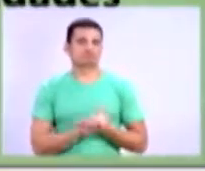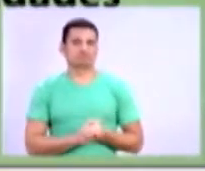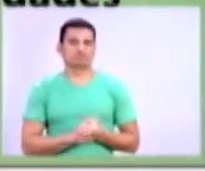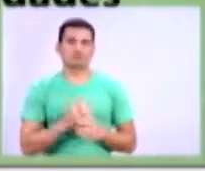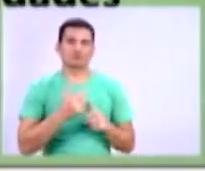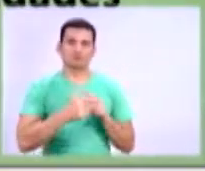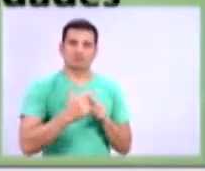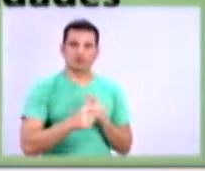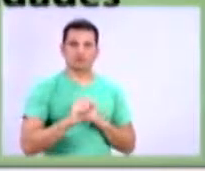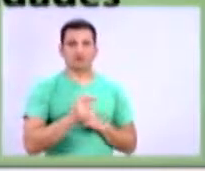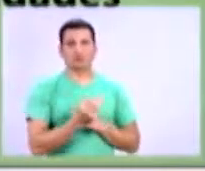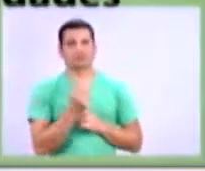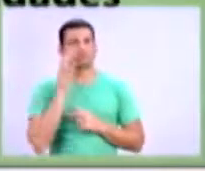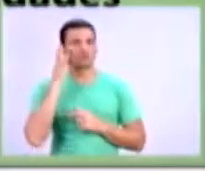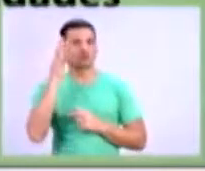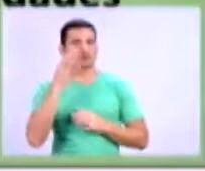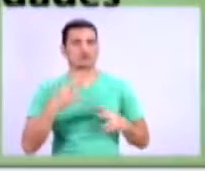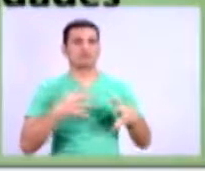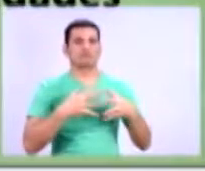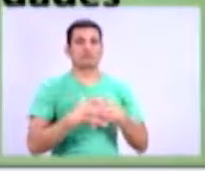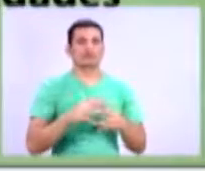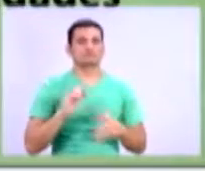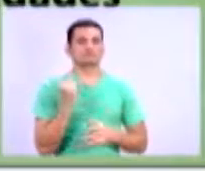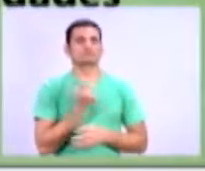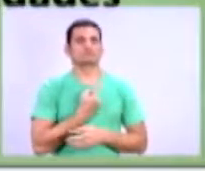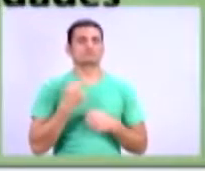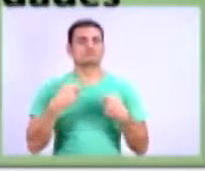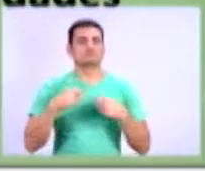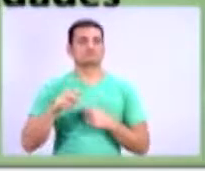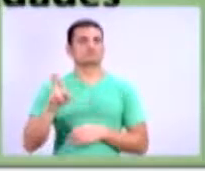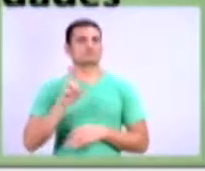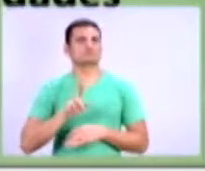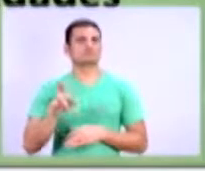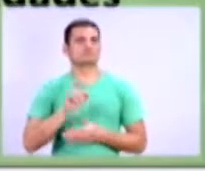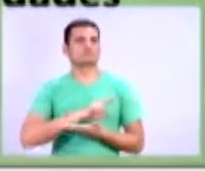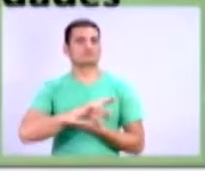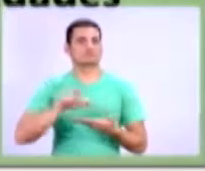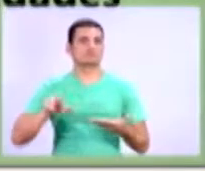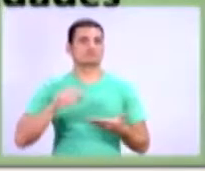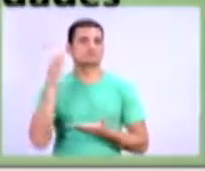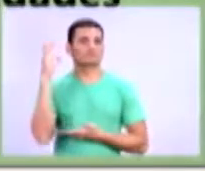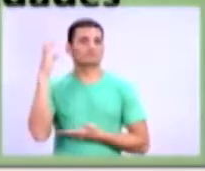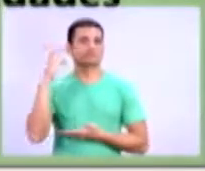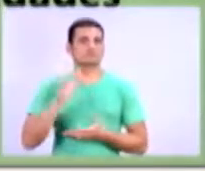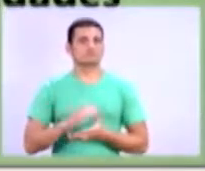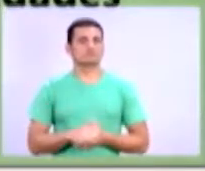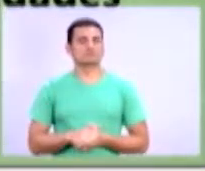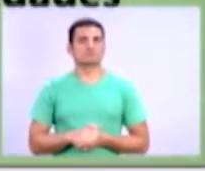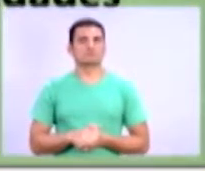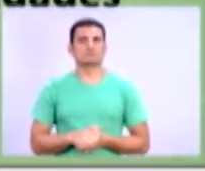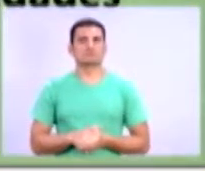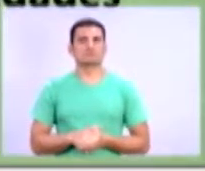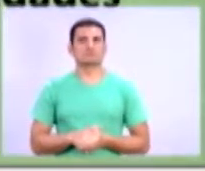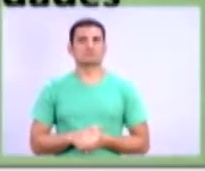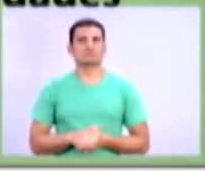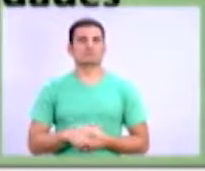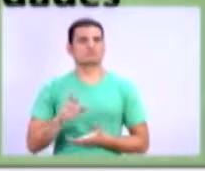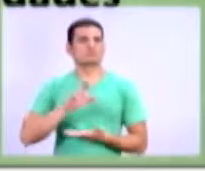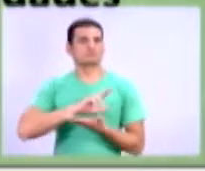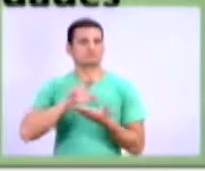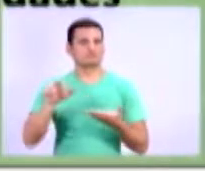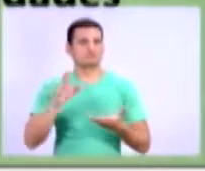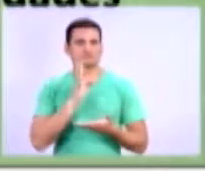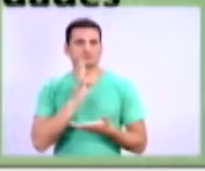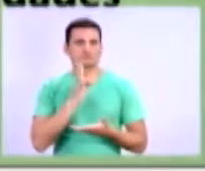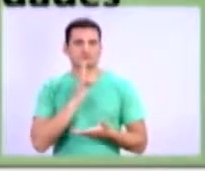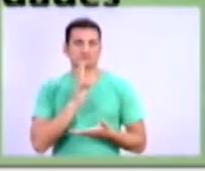teoria complexa, nós temos que usar várias ciências, nós temos que usar vários conhecimentos